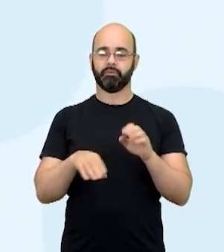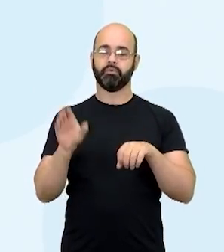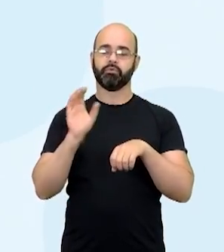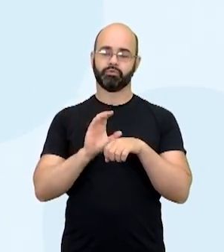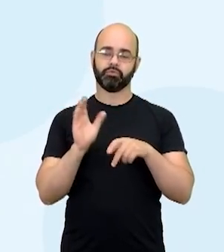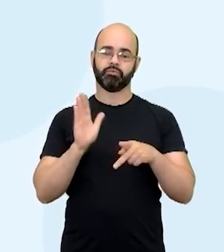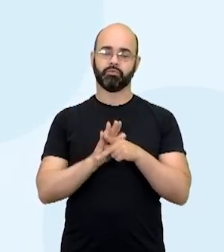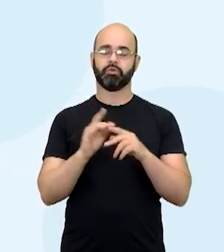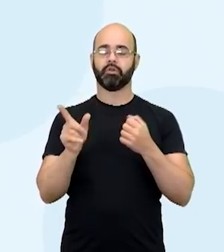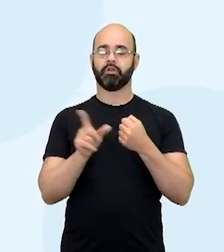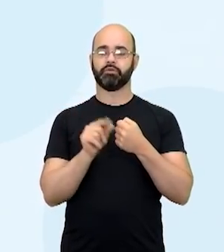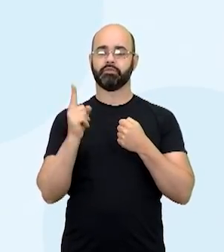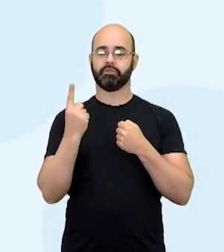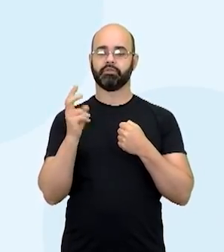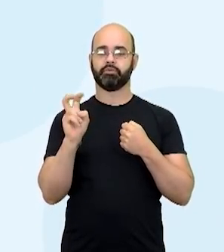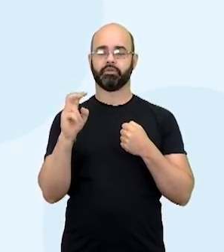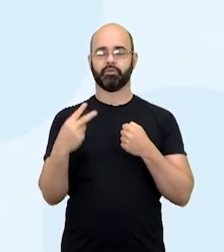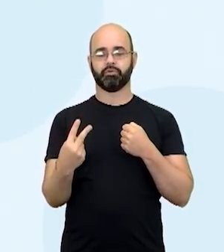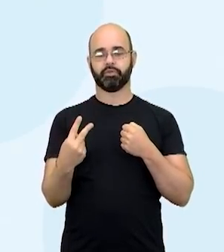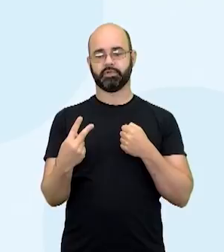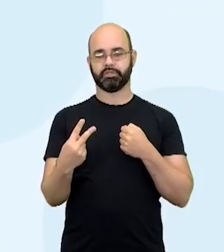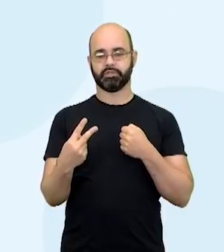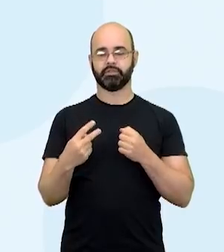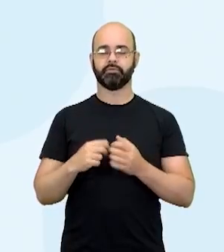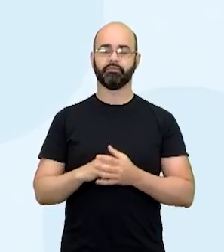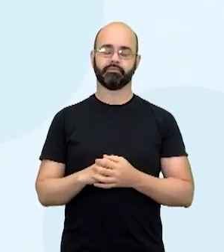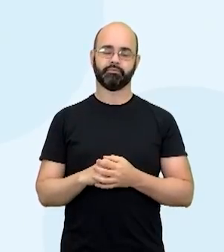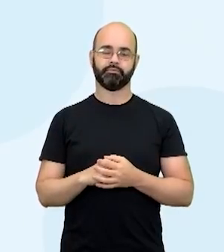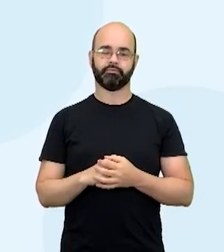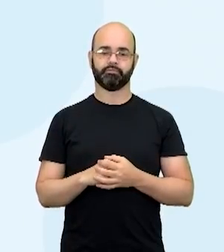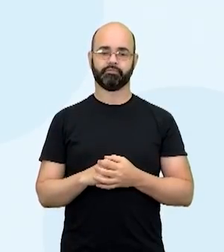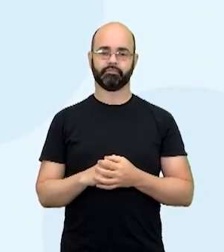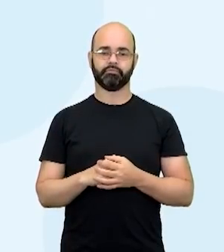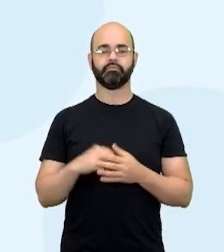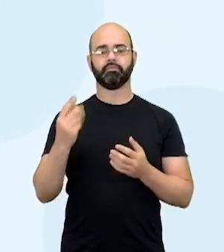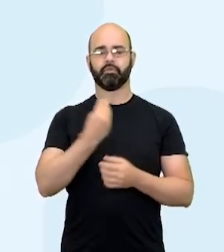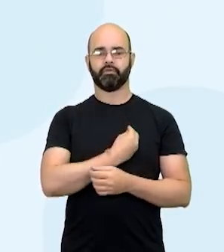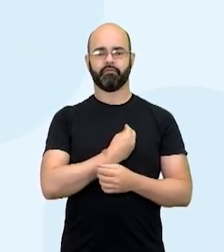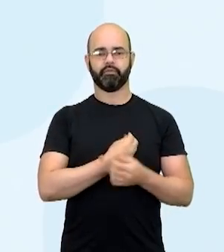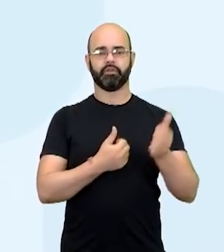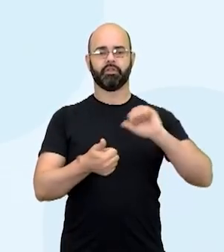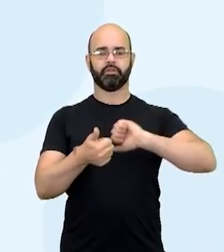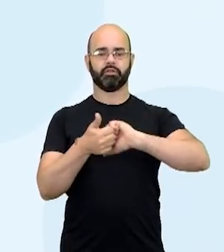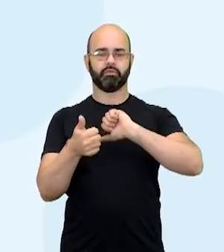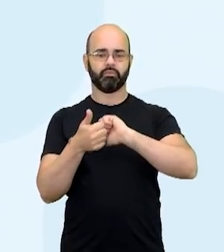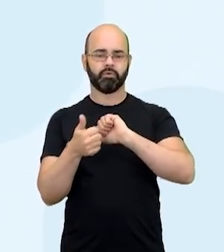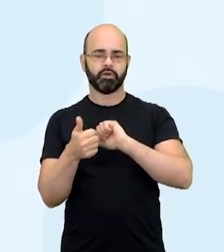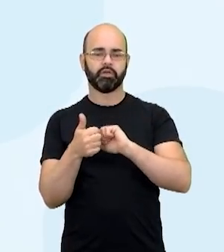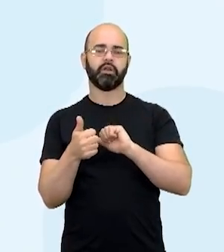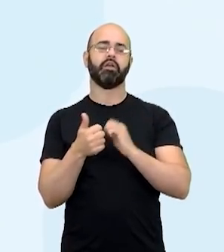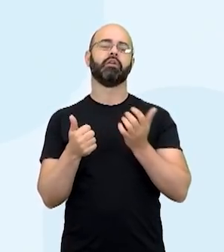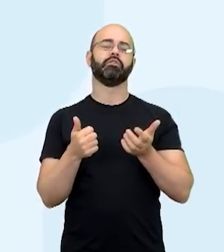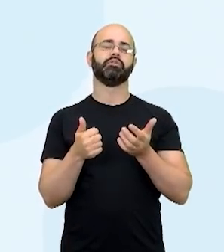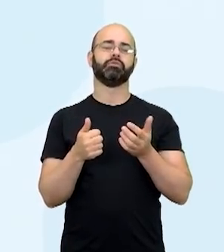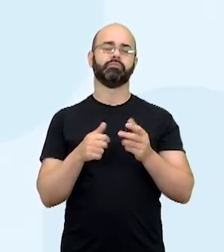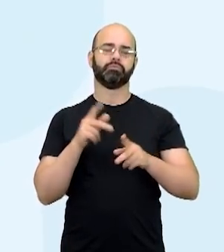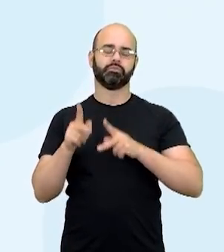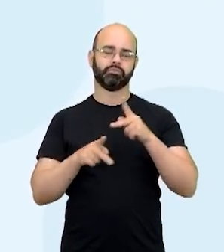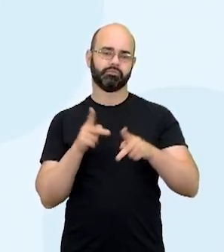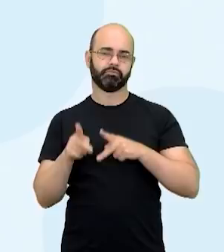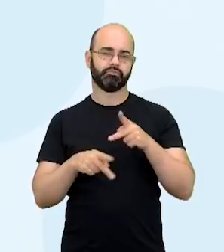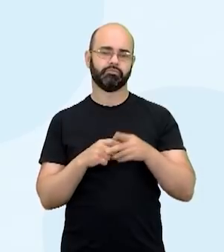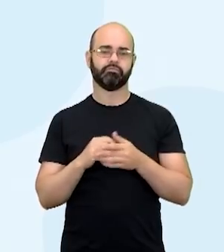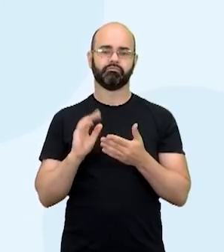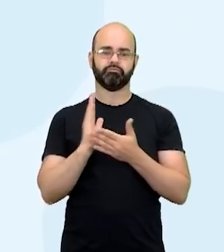Paulo, no artigo 152, né, dando aí melhoras na qualidade de vida da população, né, então por isso essas